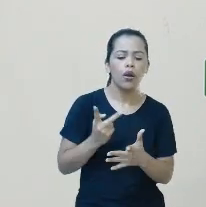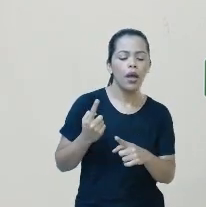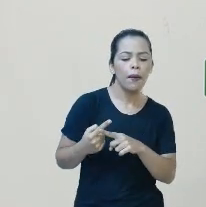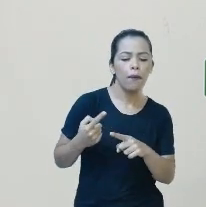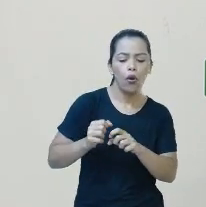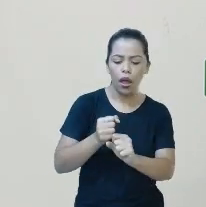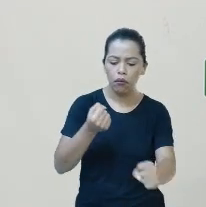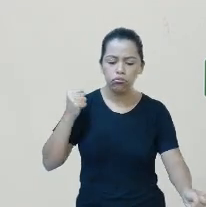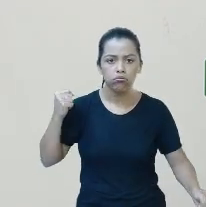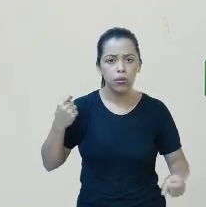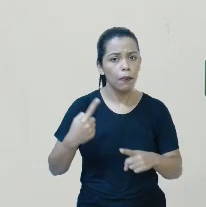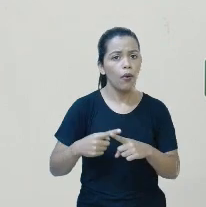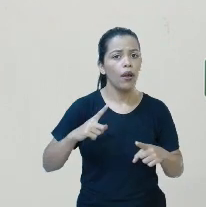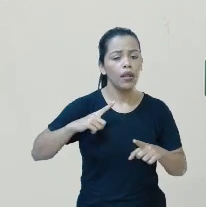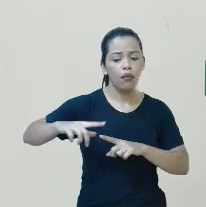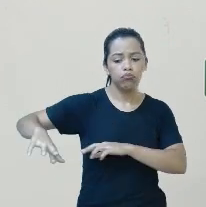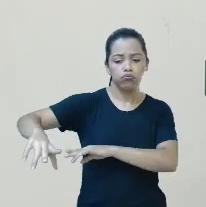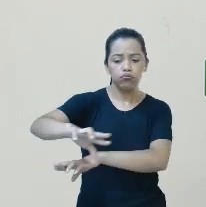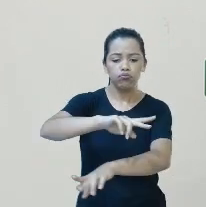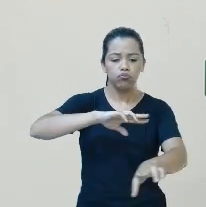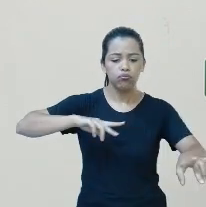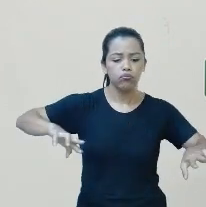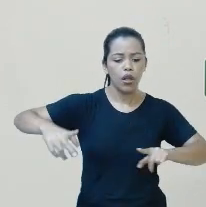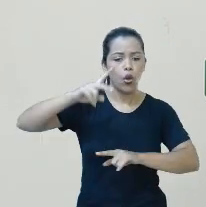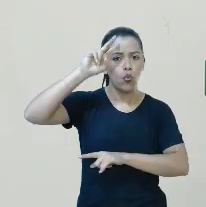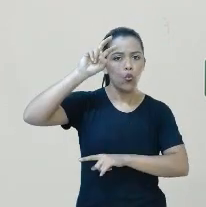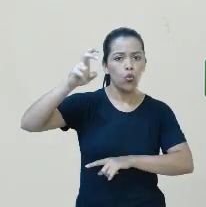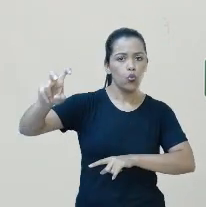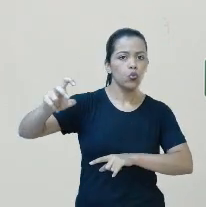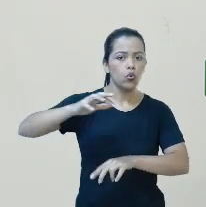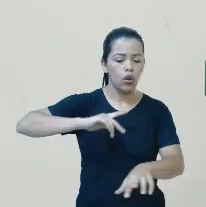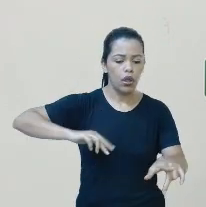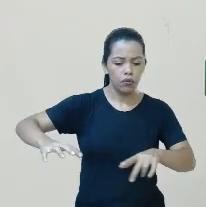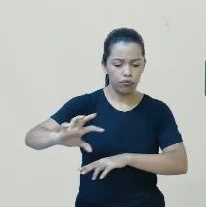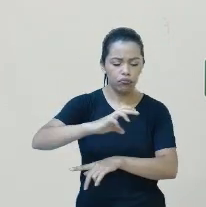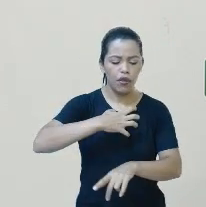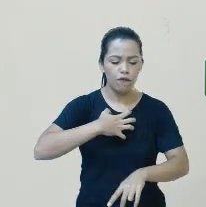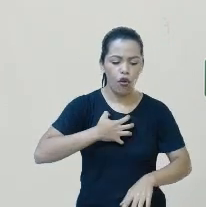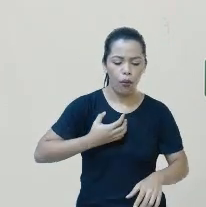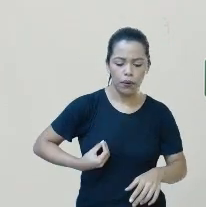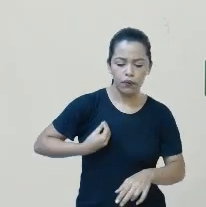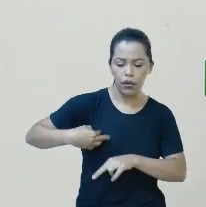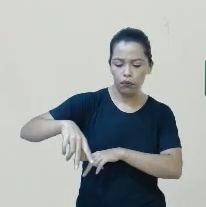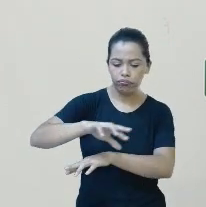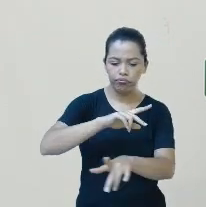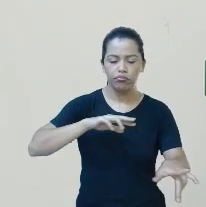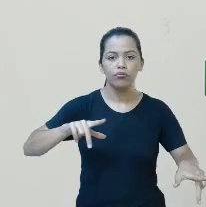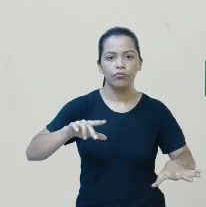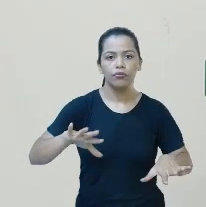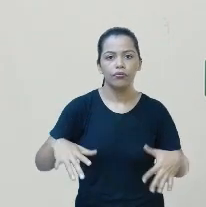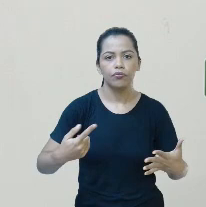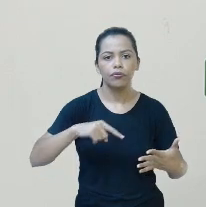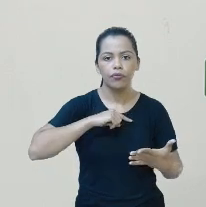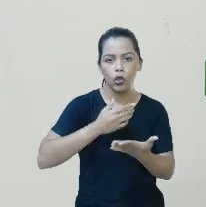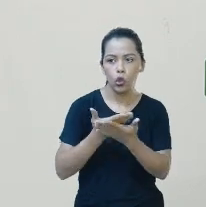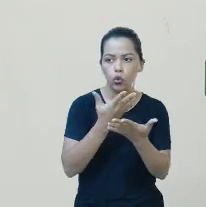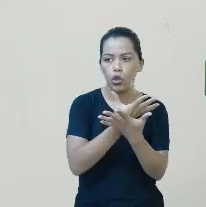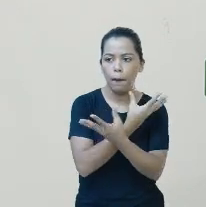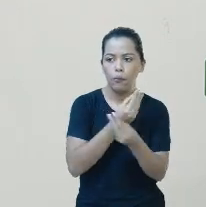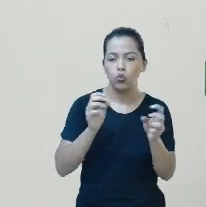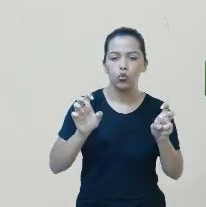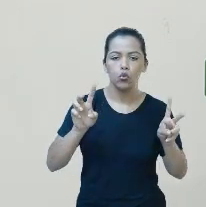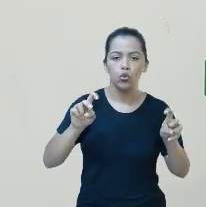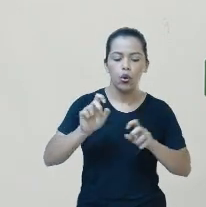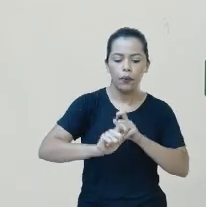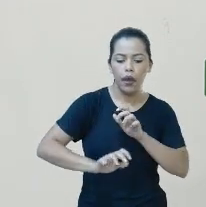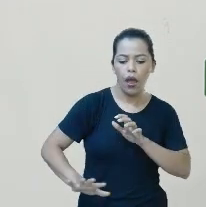diferenças que causa. Veja só, isso aqui você já sabe. Nós estudamos bastante aqui já sobre as regiões brasileiras.